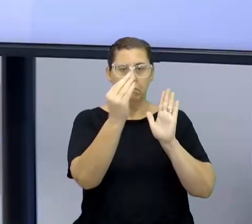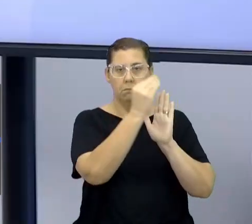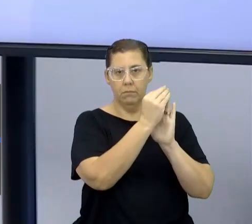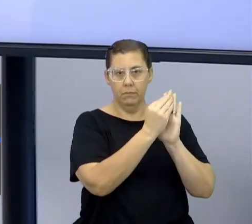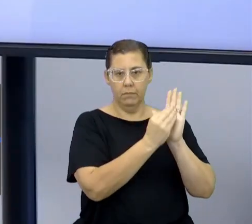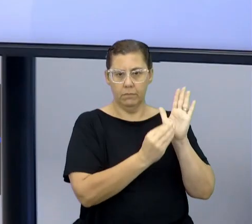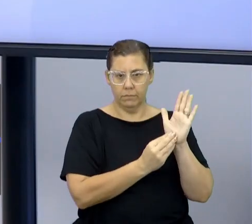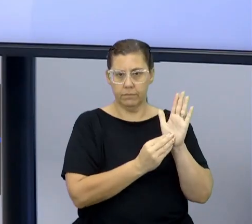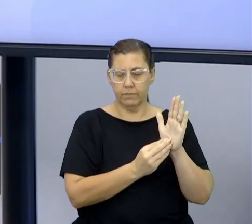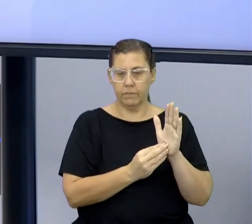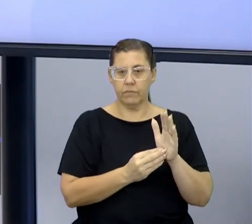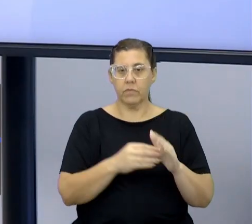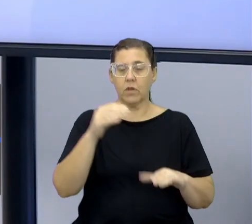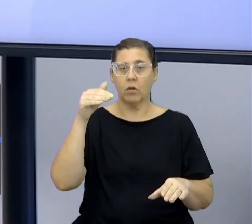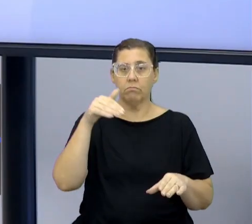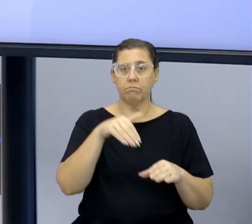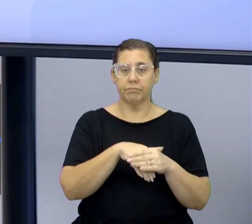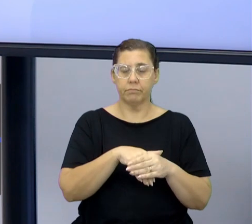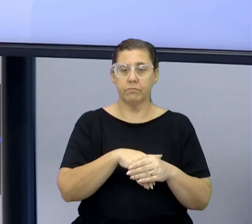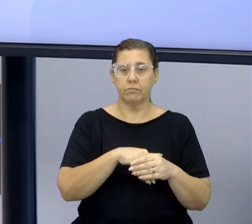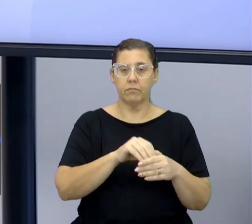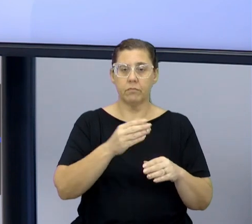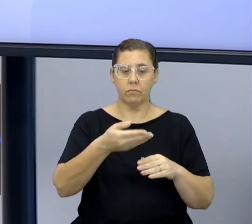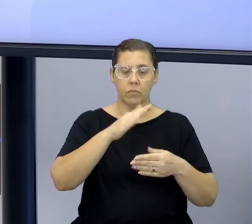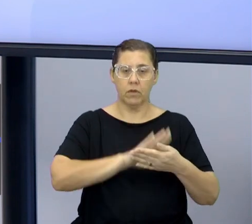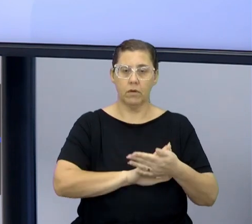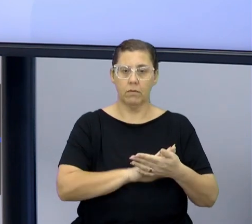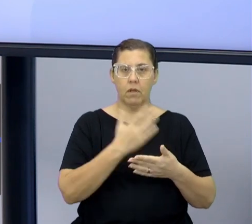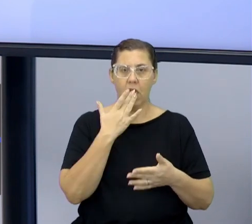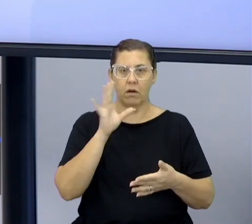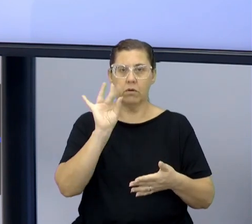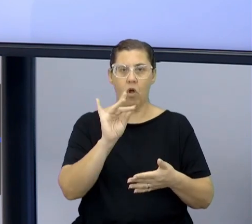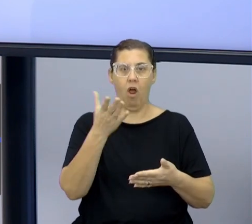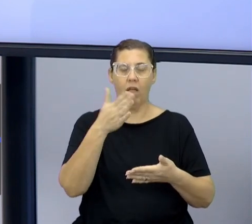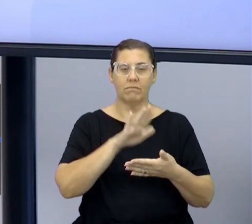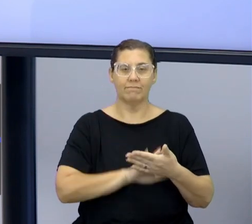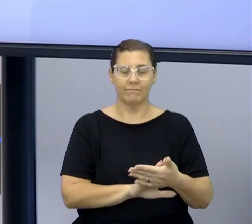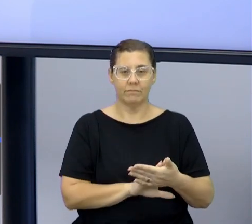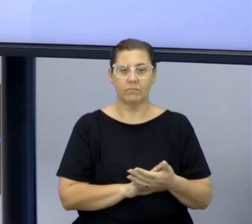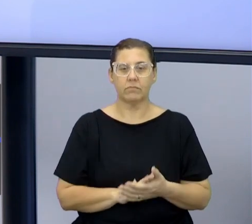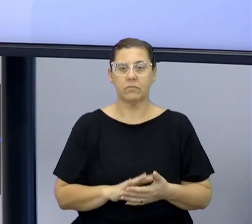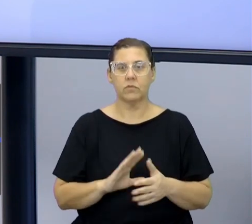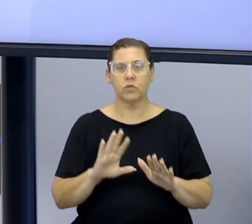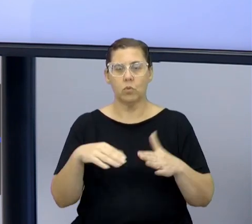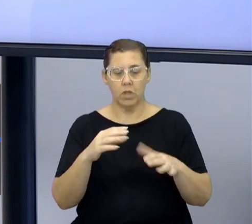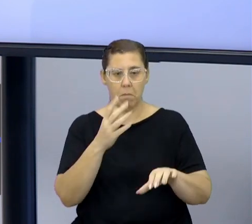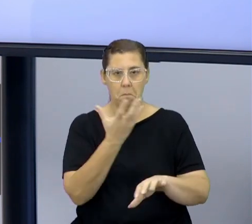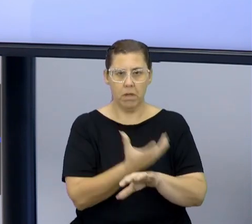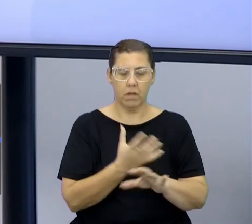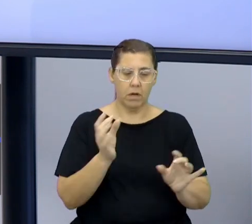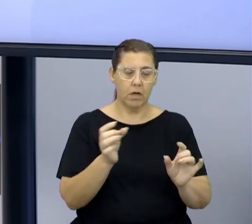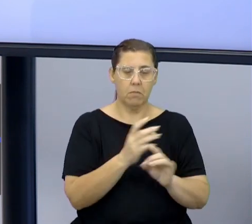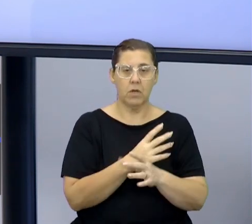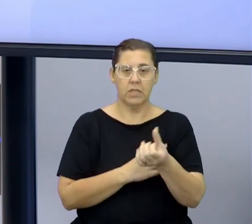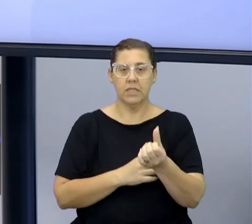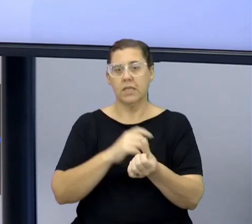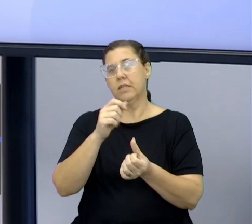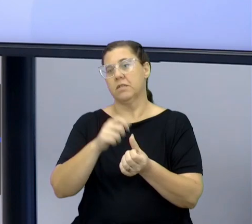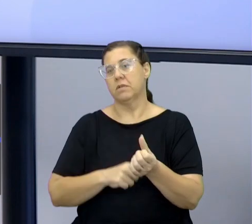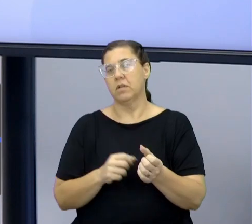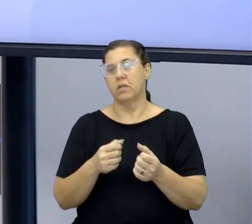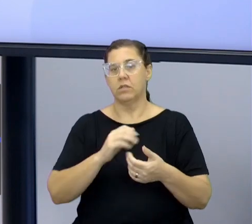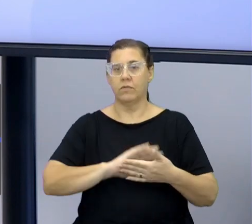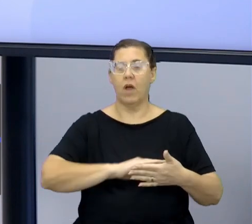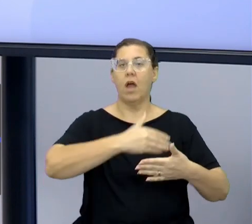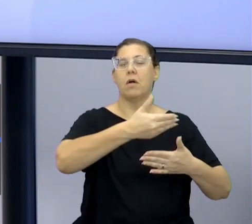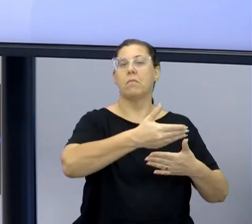carta dentro de um envelope e lacrar esse envelope. Quando acabar esse componente aí, no final de 6 meses, a gente vai